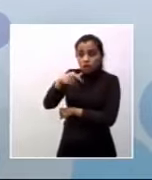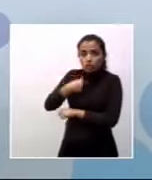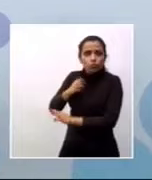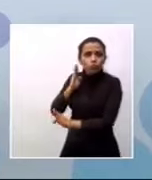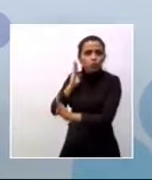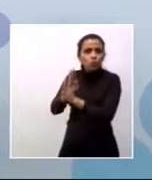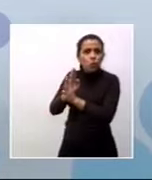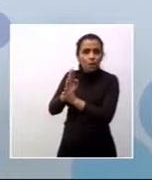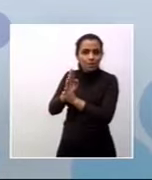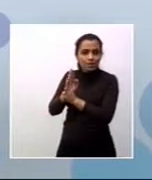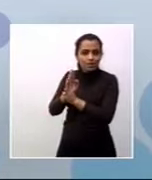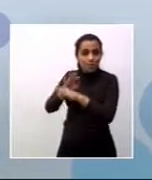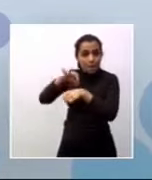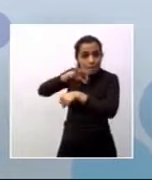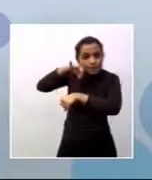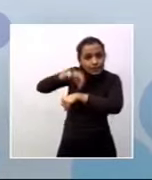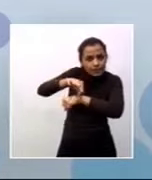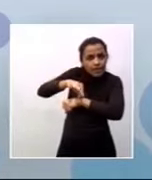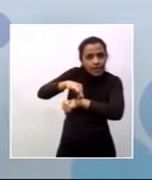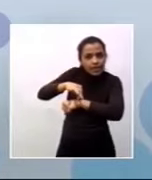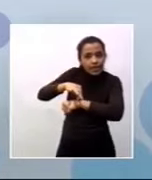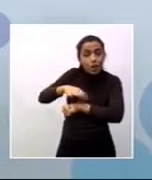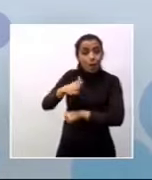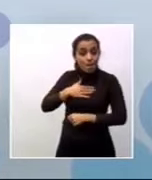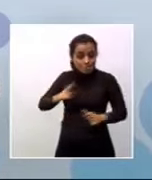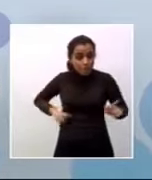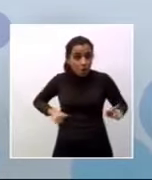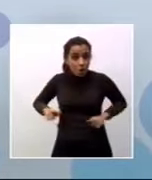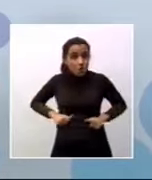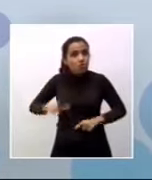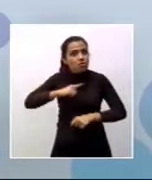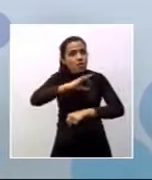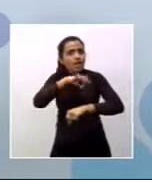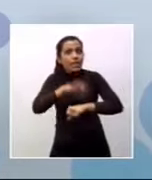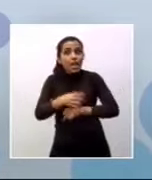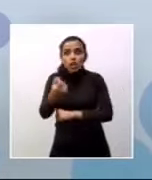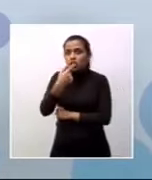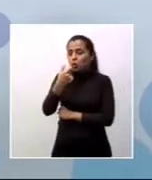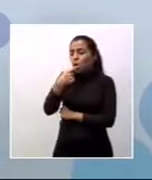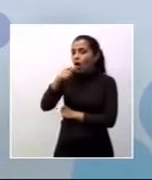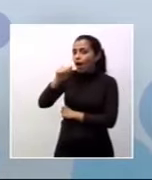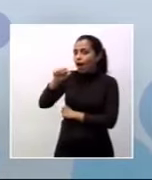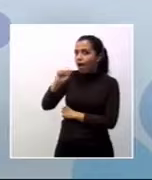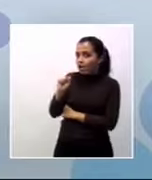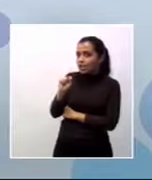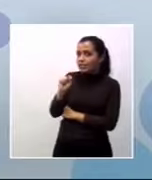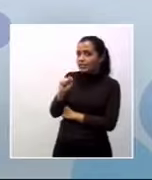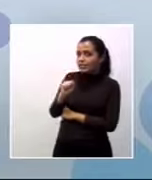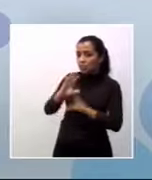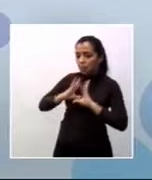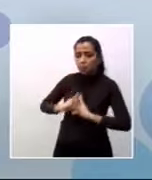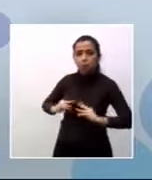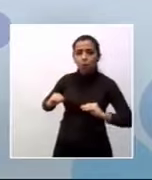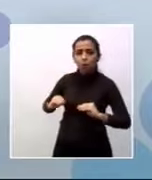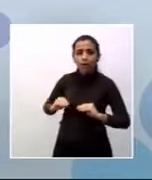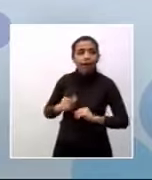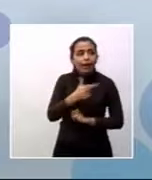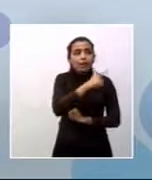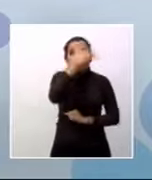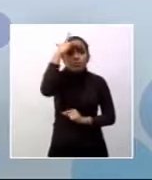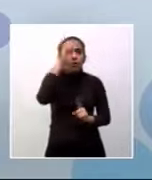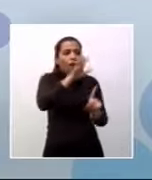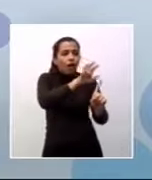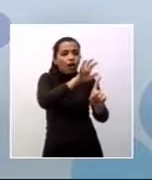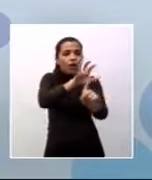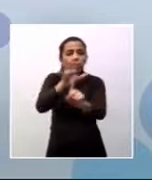dengue meu primo tomou a essa ele curou da dengue em 3 dias e aí as pessoas começam a acreditar isso as pessoas vão acabar